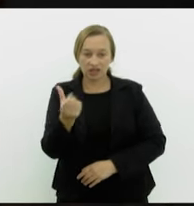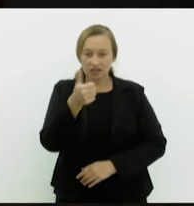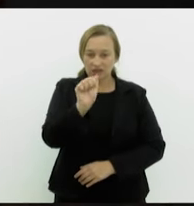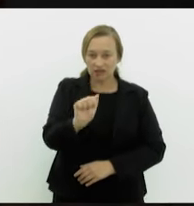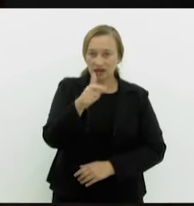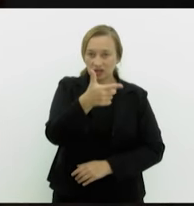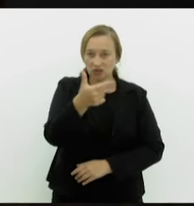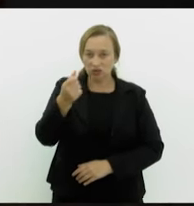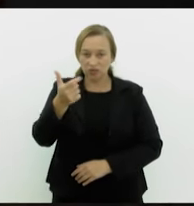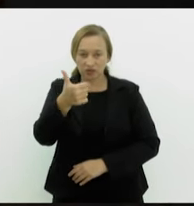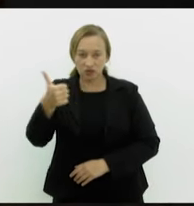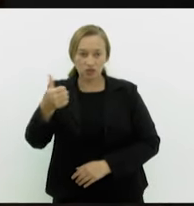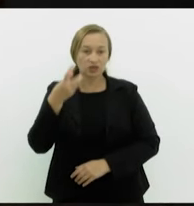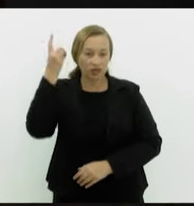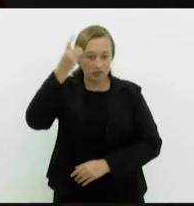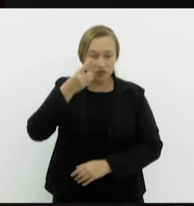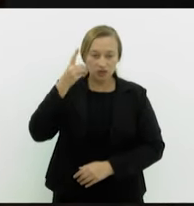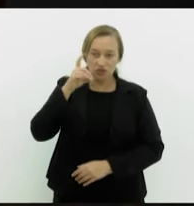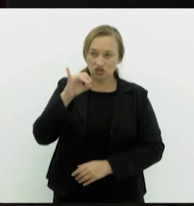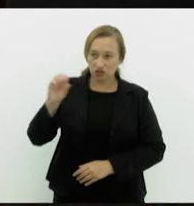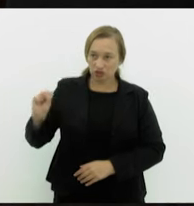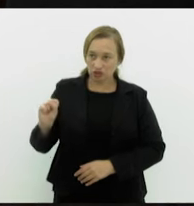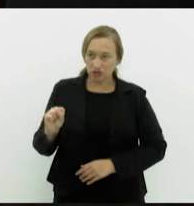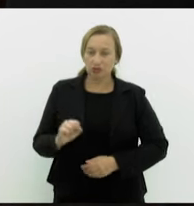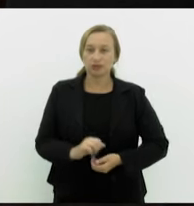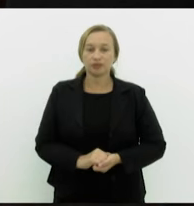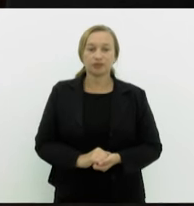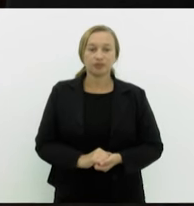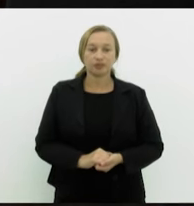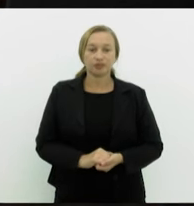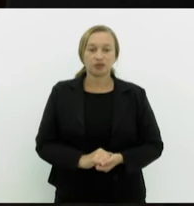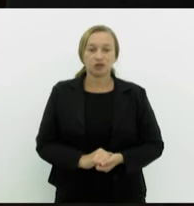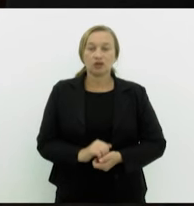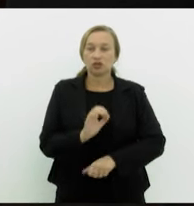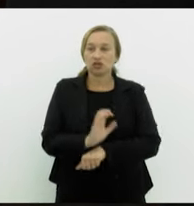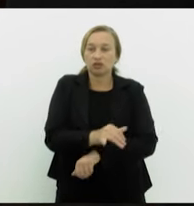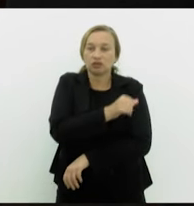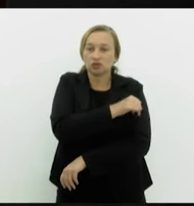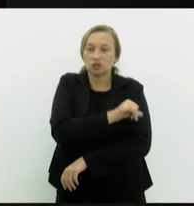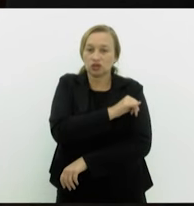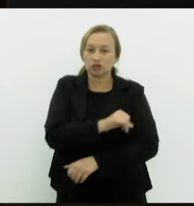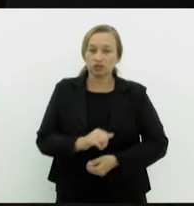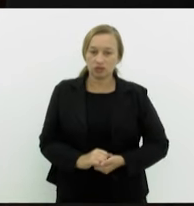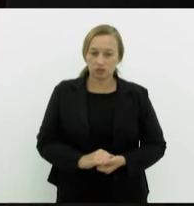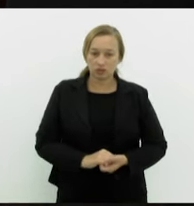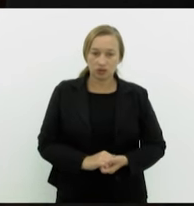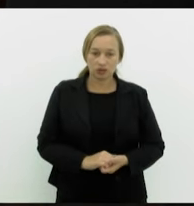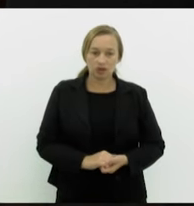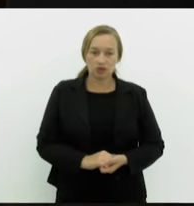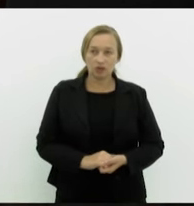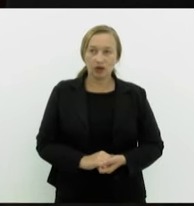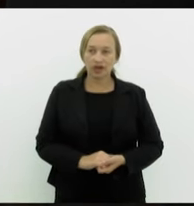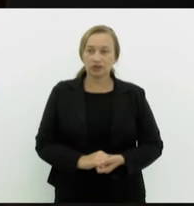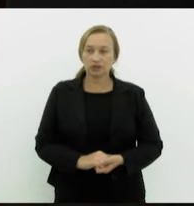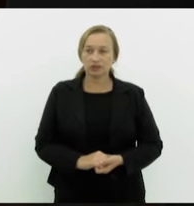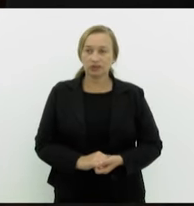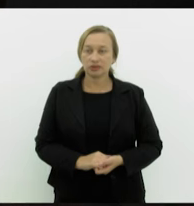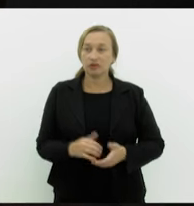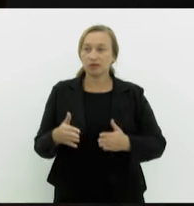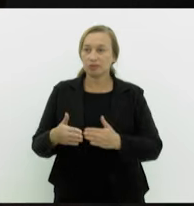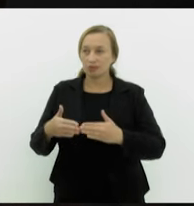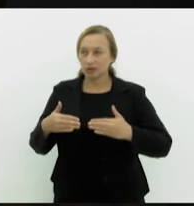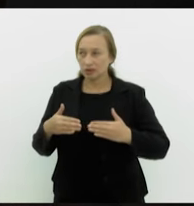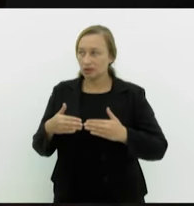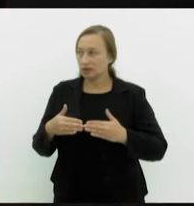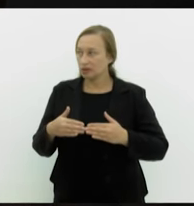3.646-A de 2021, de autoria do deputado Dionísio Lins, que dispõe no âmbito do Estado do Rio de Janeiro sobre a permissão para a realização